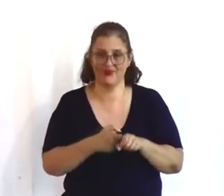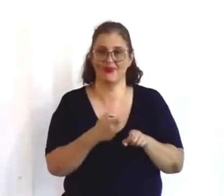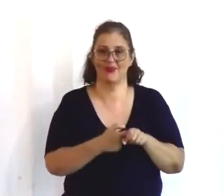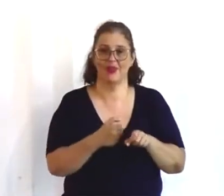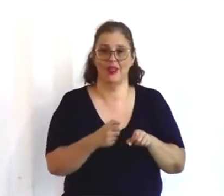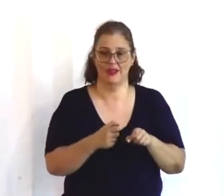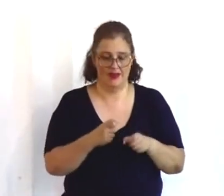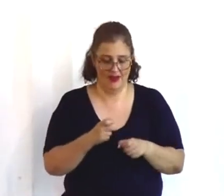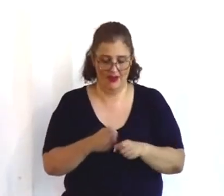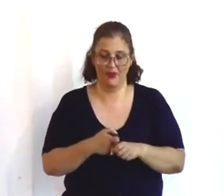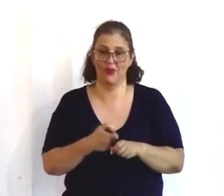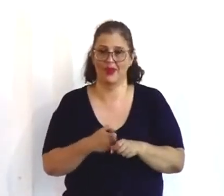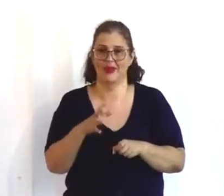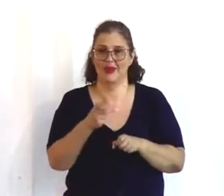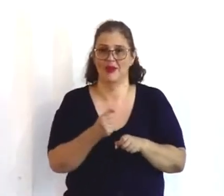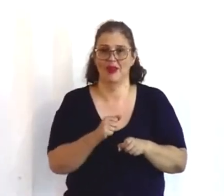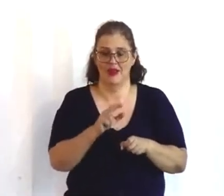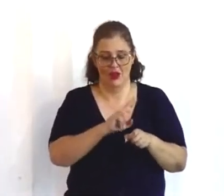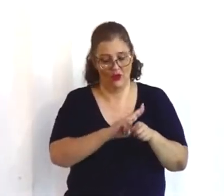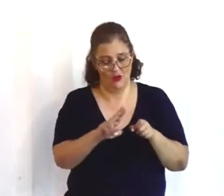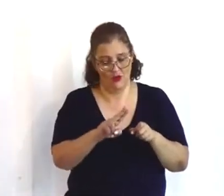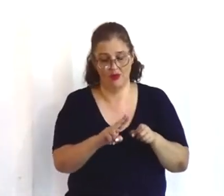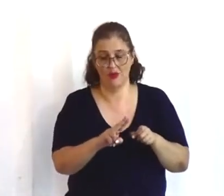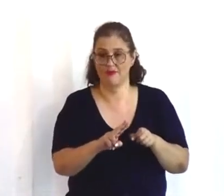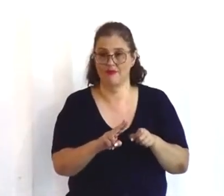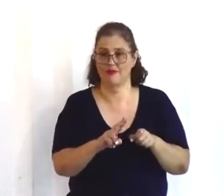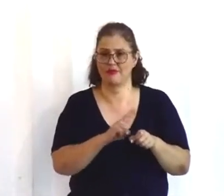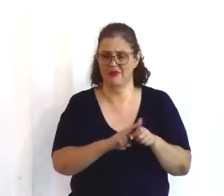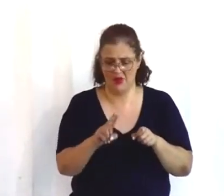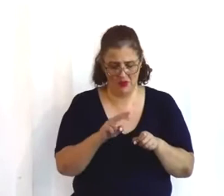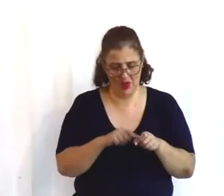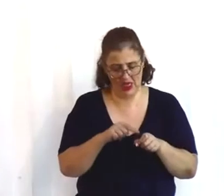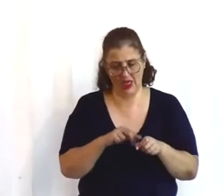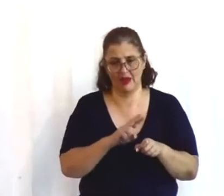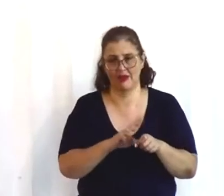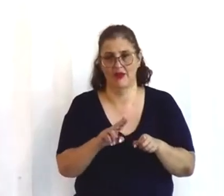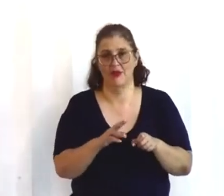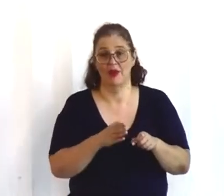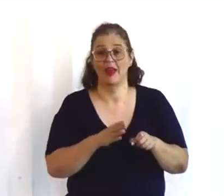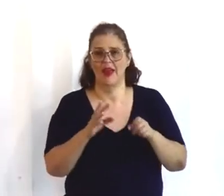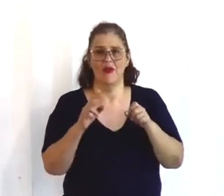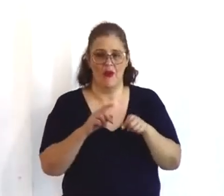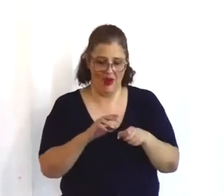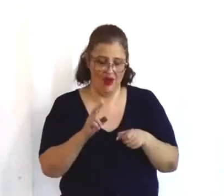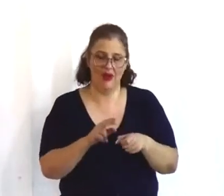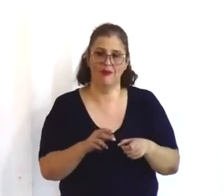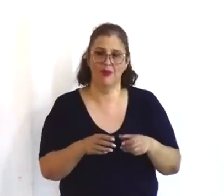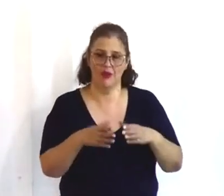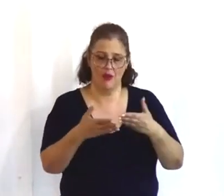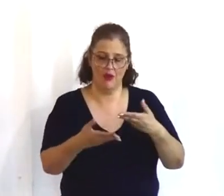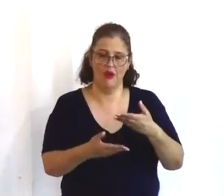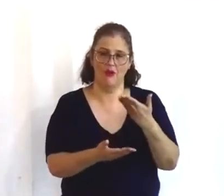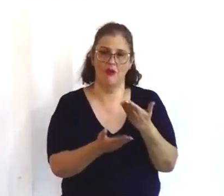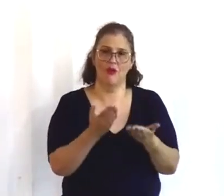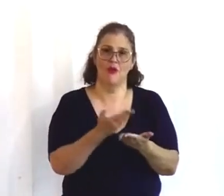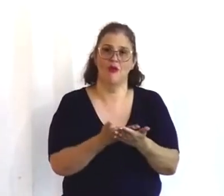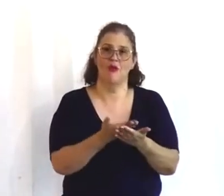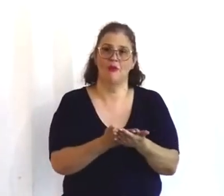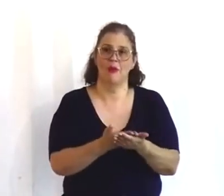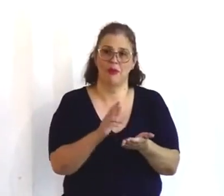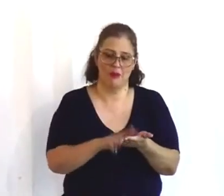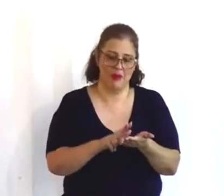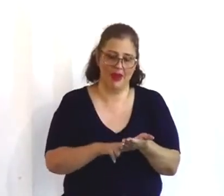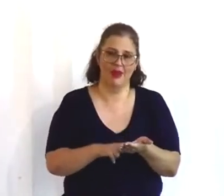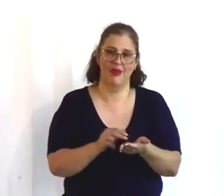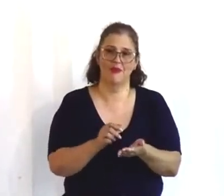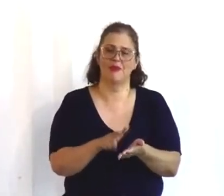Só que alguns dizem que é o seu nome, mas eu prefiro entender que o nome que está nesse convite é do dono da festa, é do Senhor da